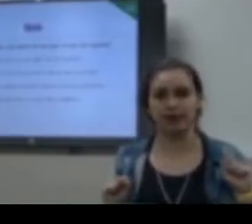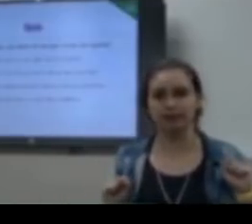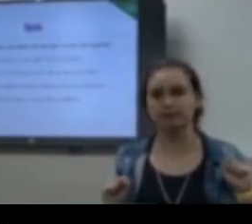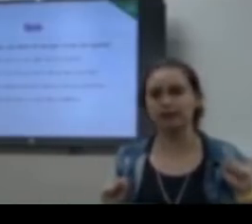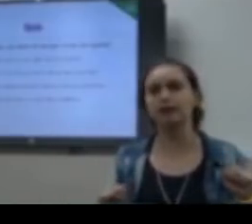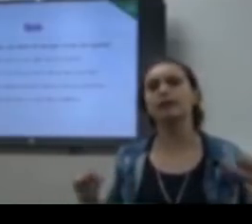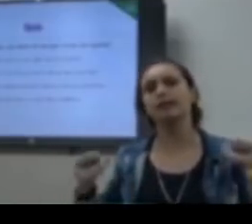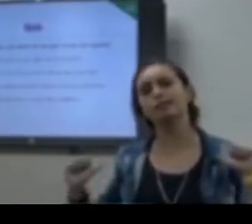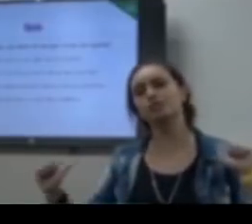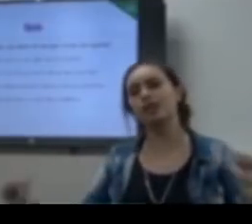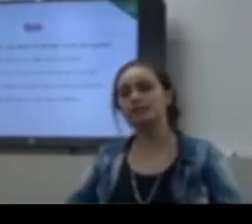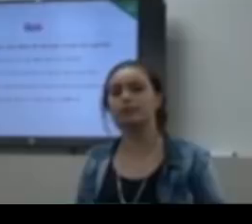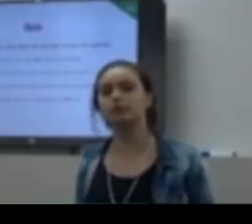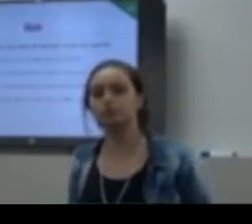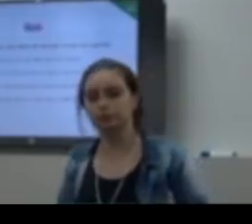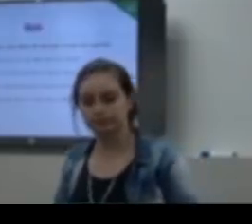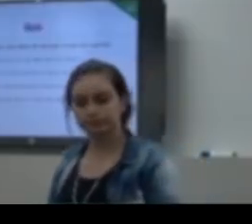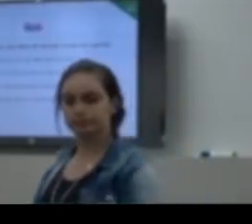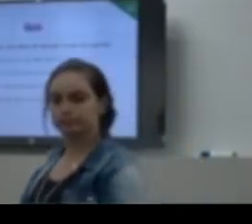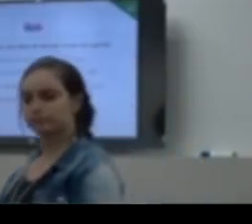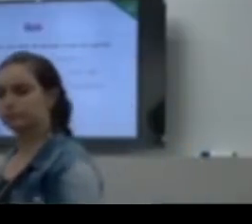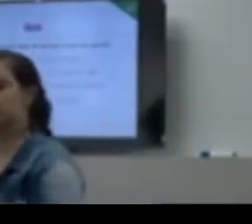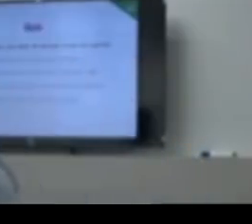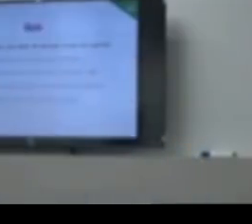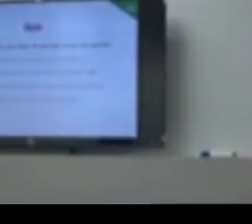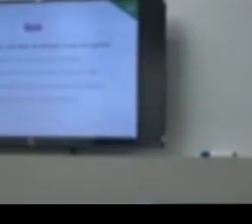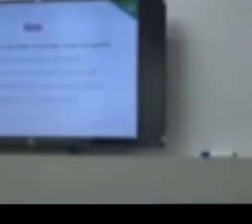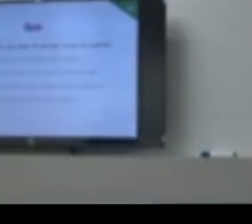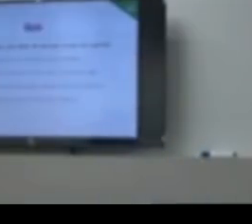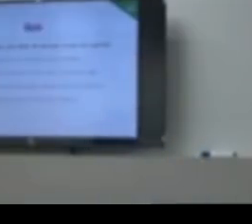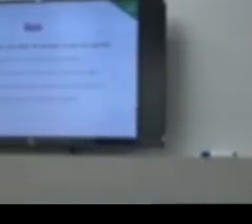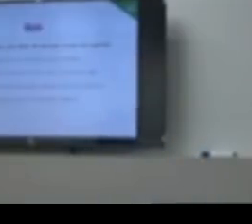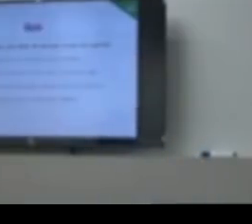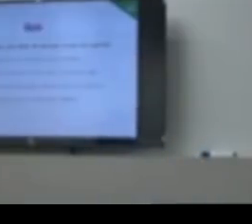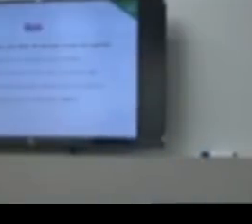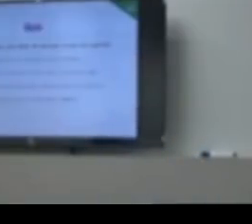outras estão erradas, tá? E a gente já responde junto.